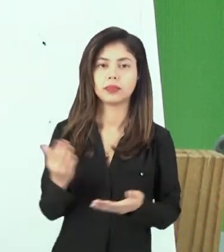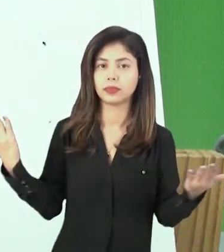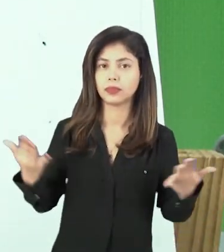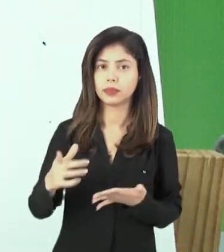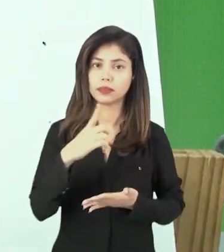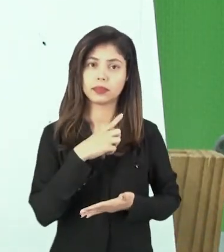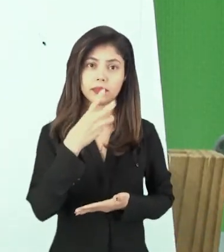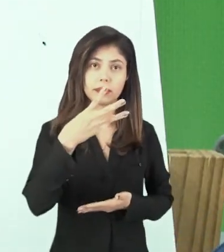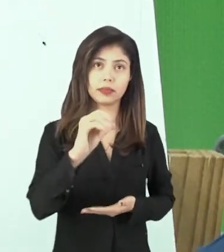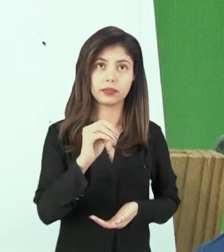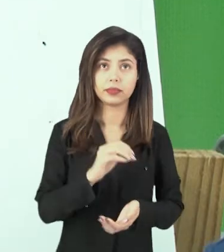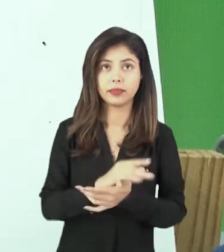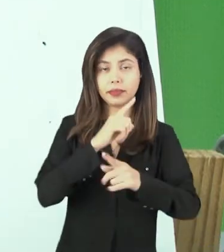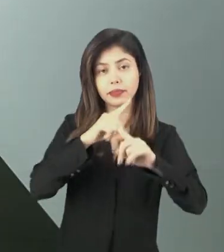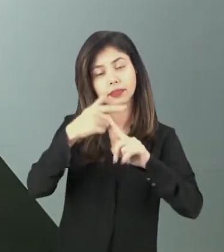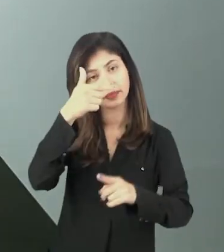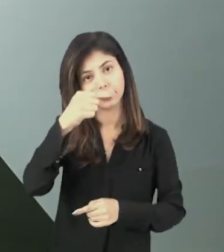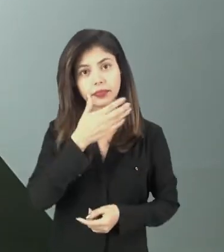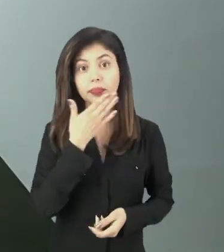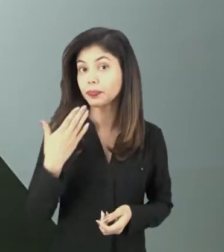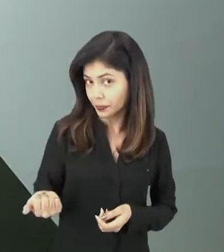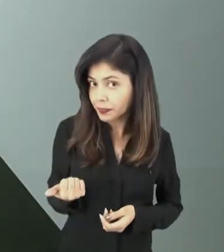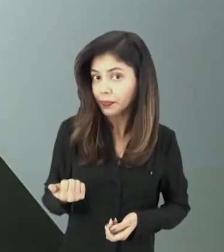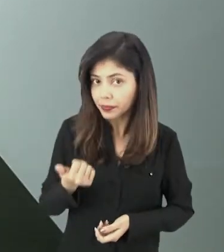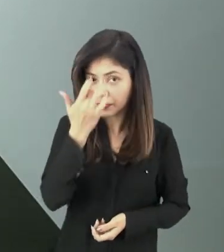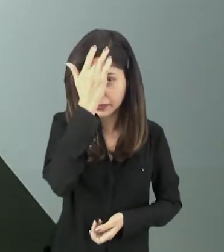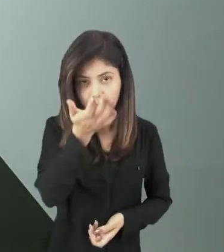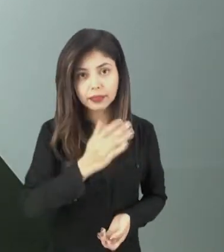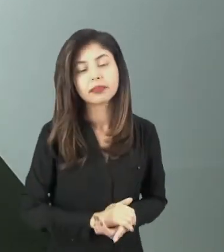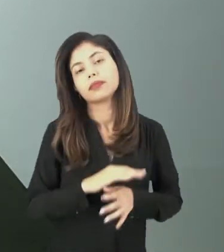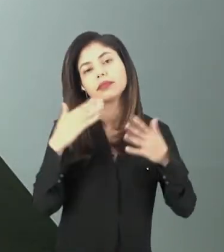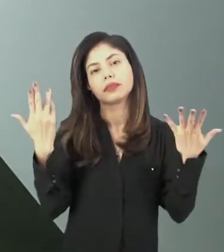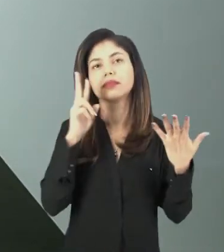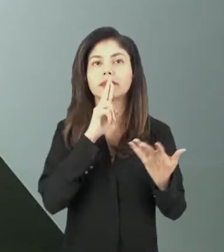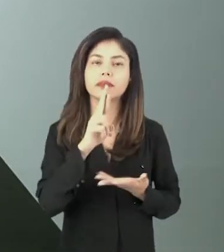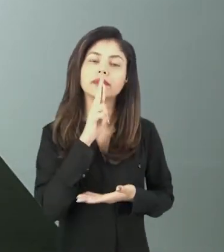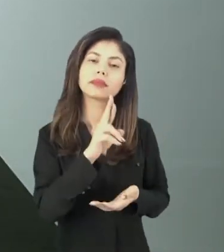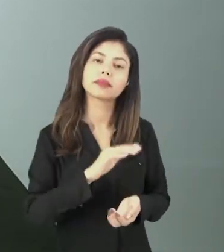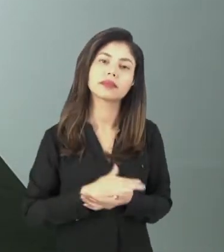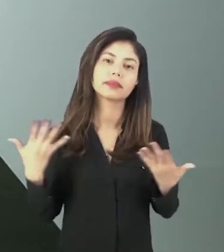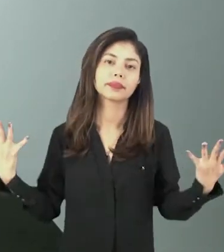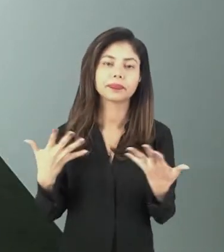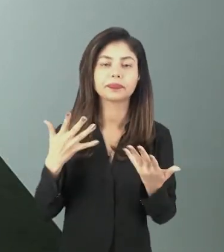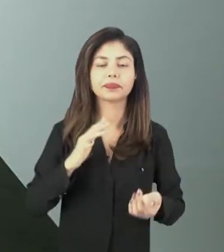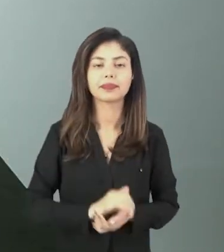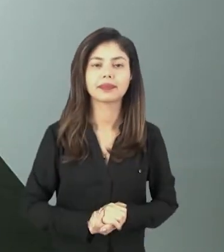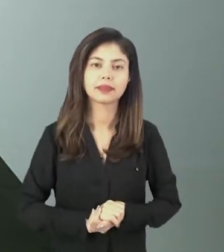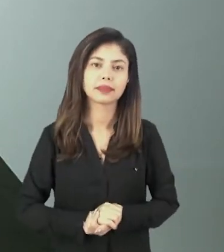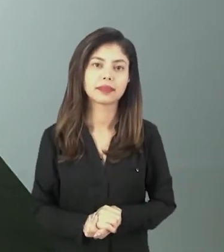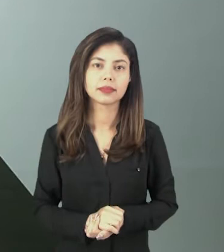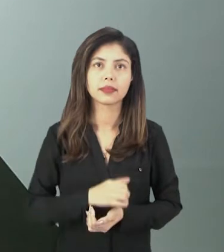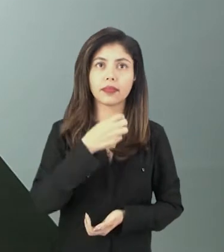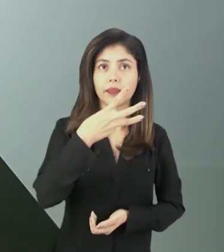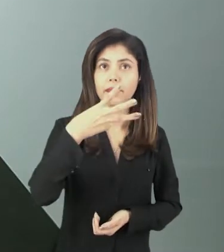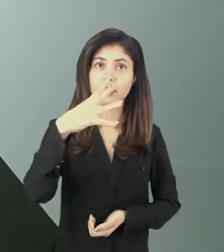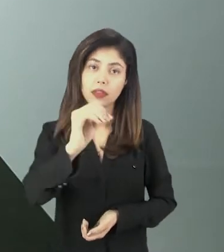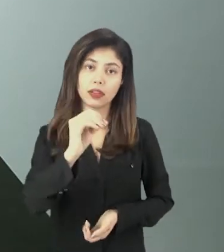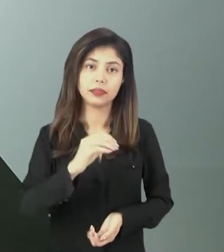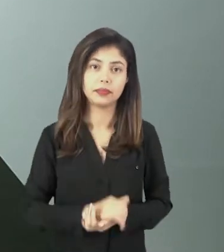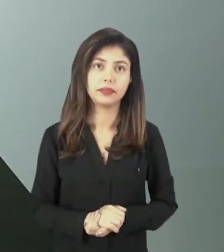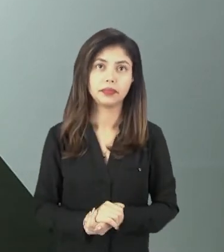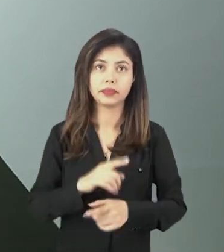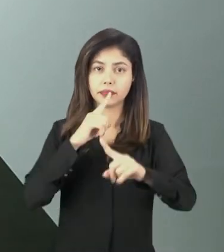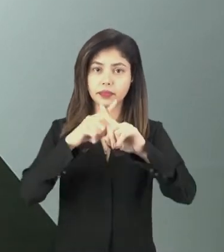agora eu tenho 30 vezes 7 não ficou mais fácil então eu vou fazer o cálculo né 30